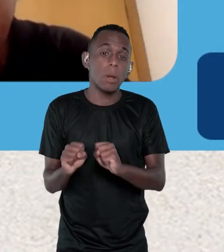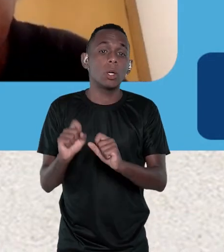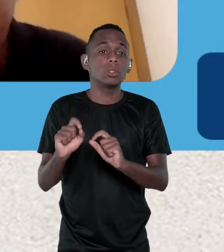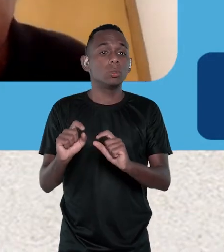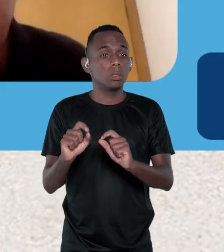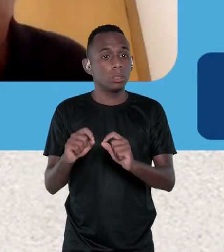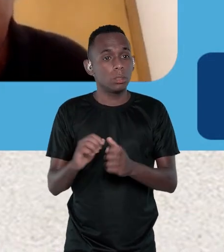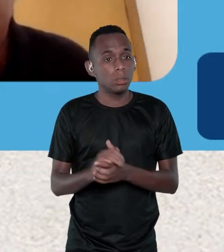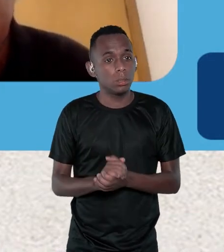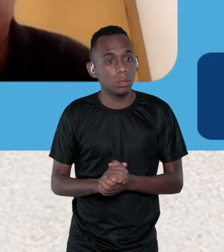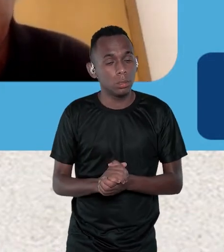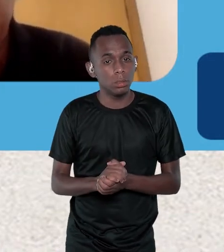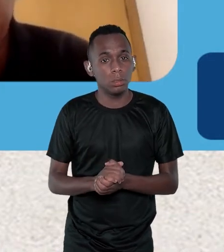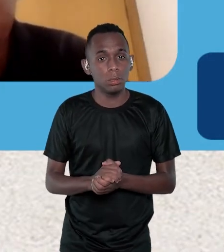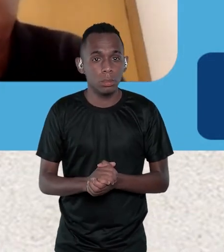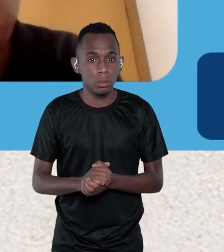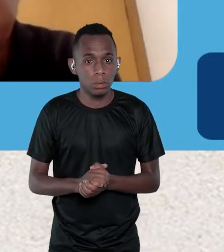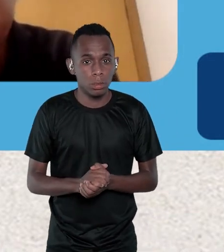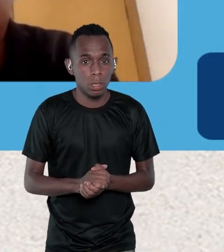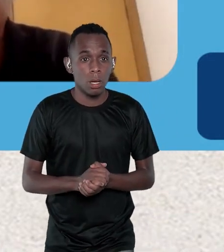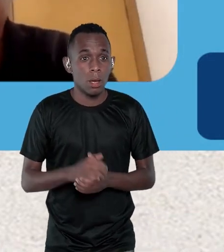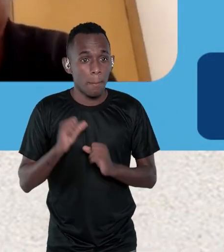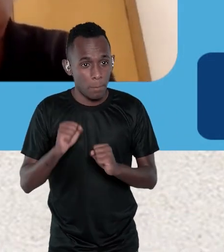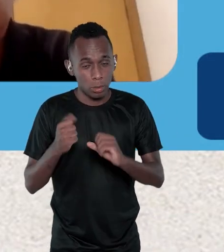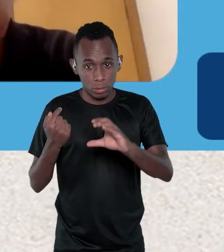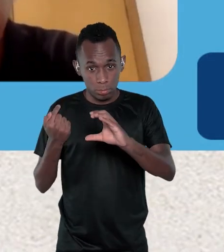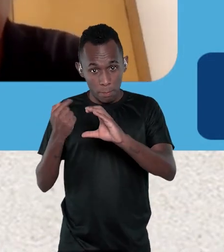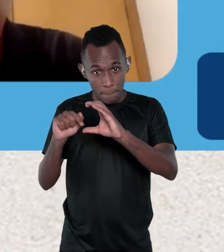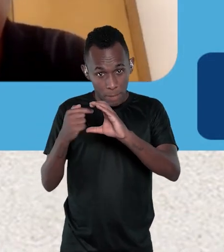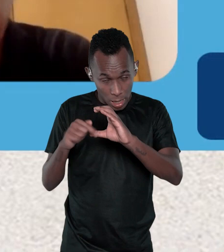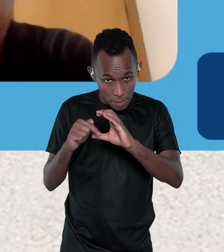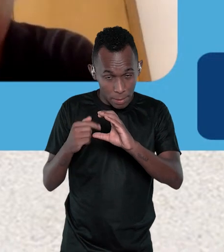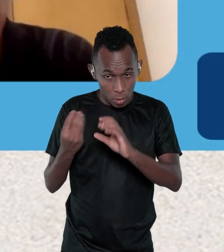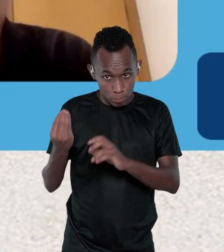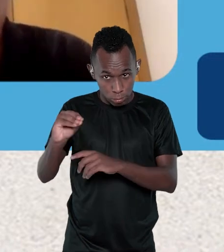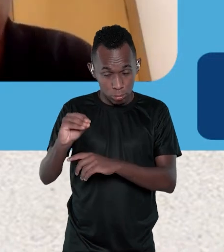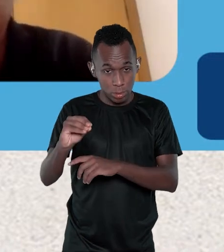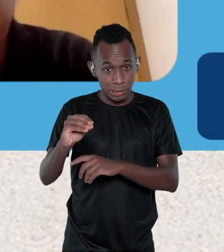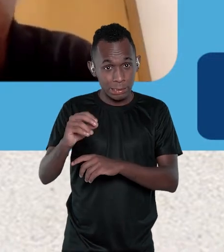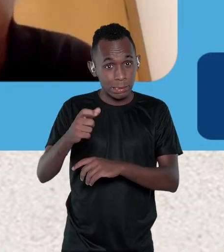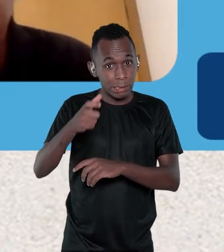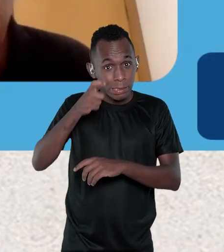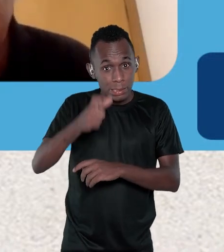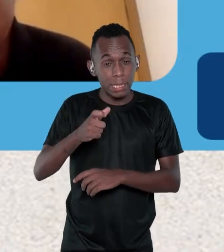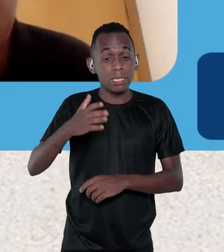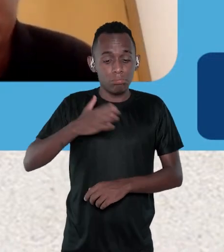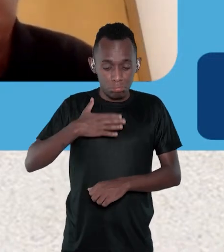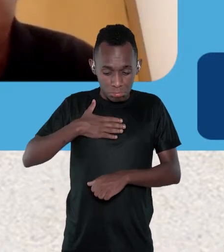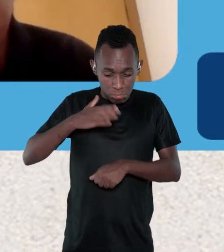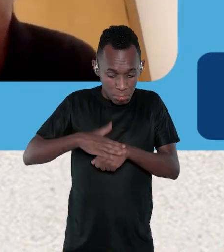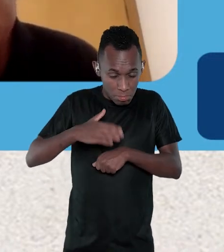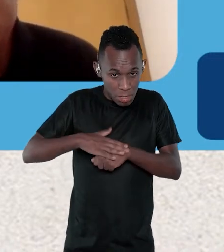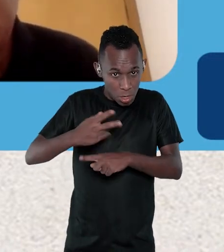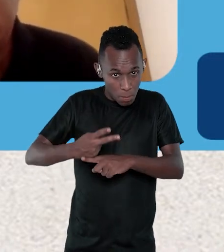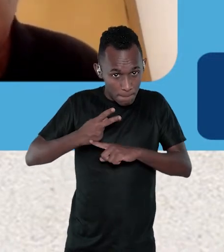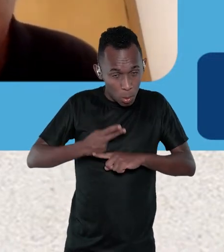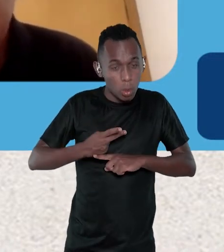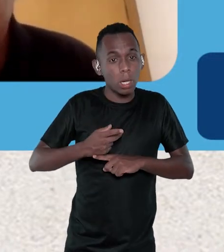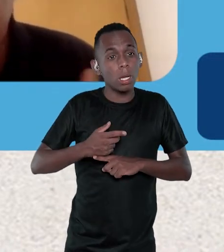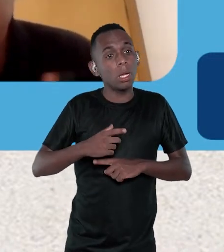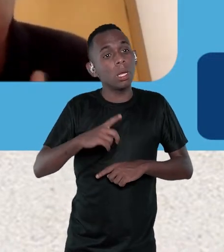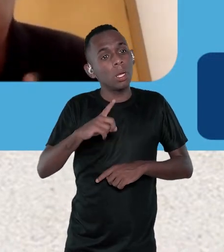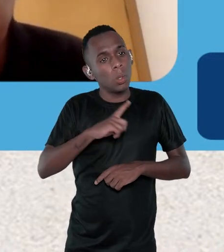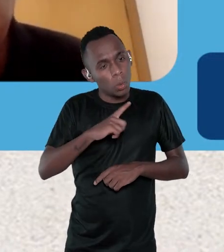Esse DVD, você pode colocar o meu e-mail. Quem tiver